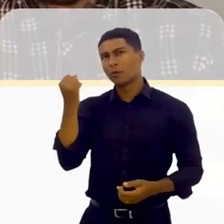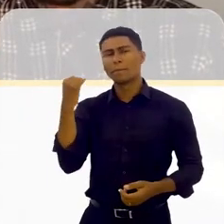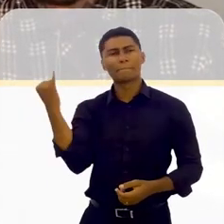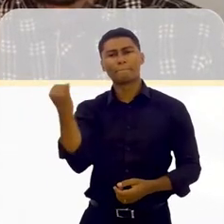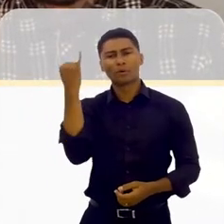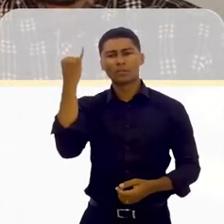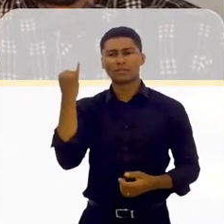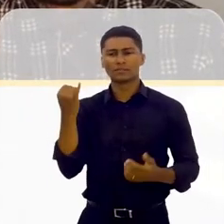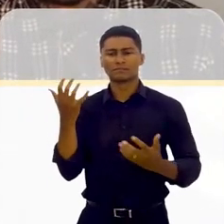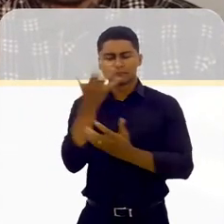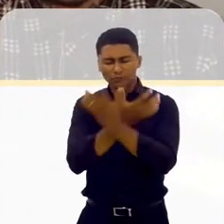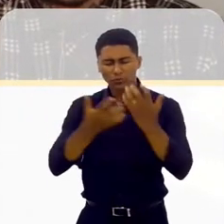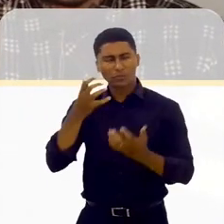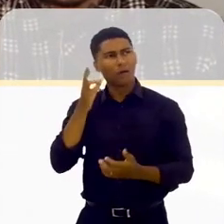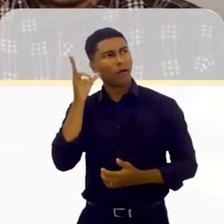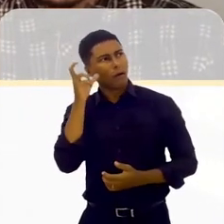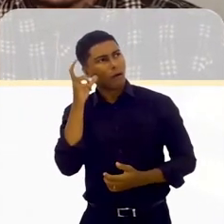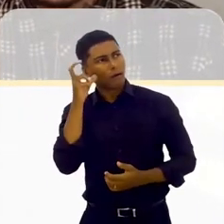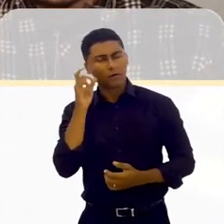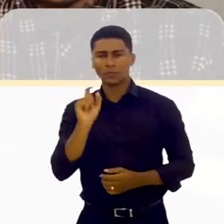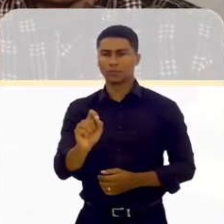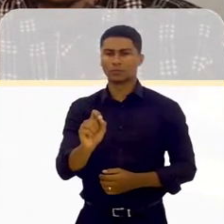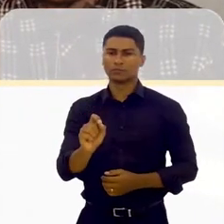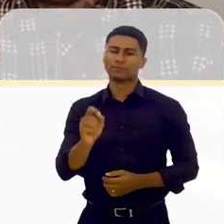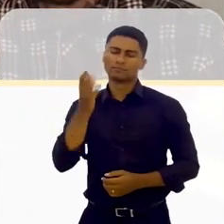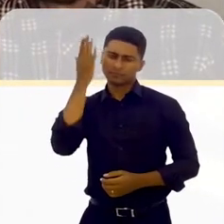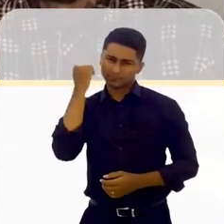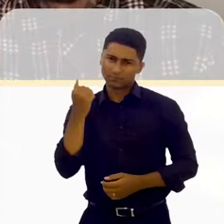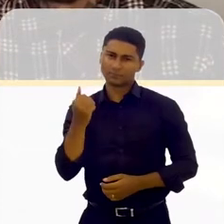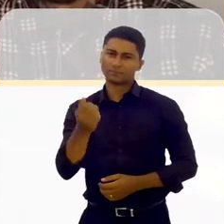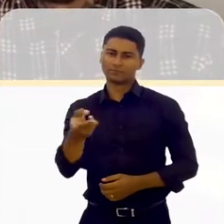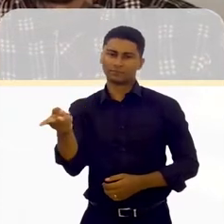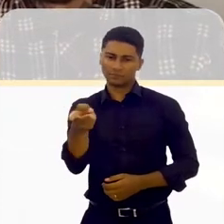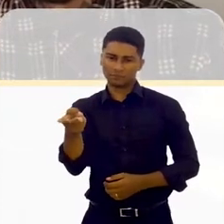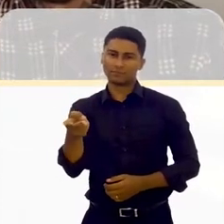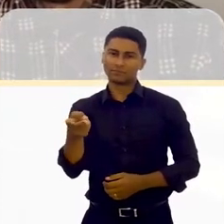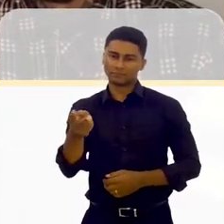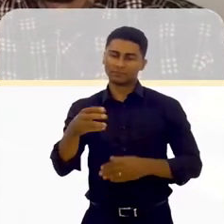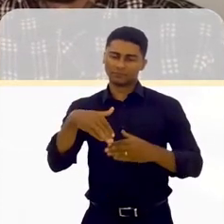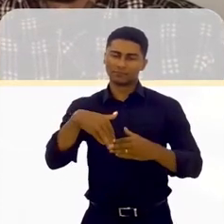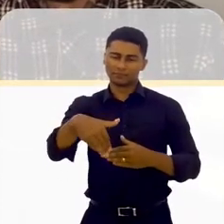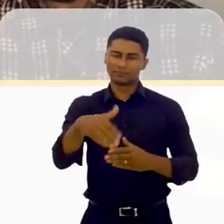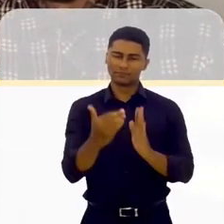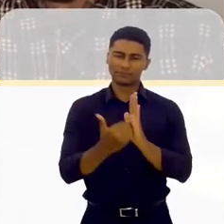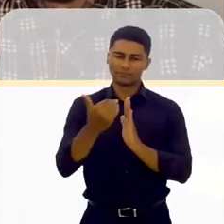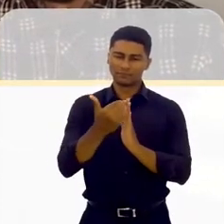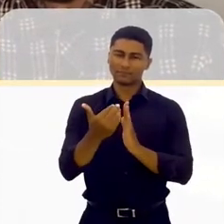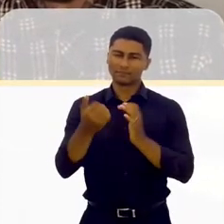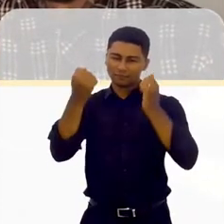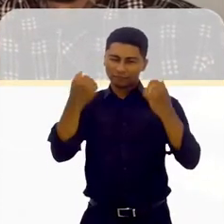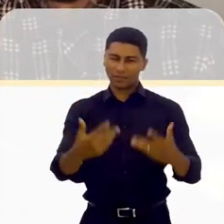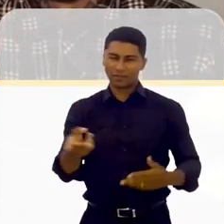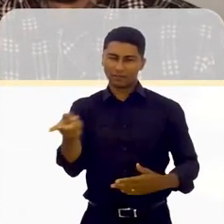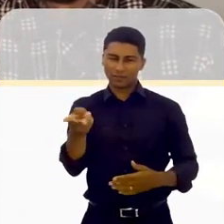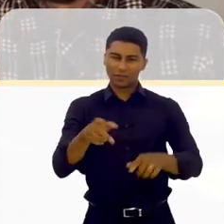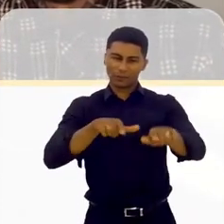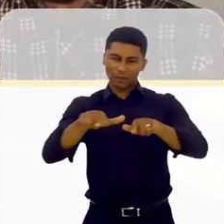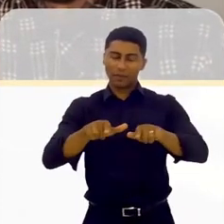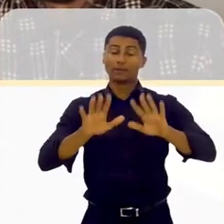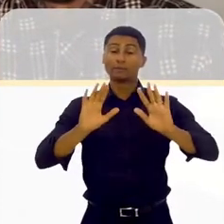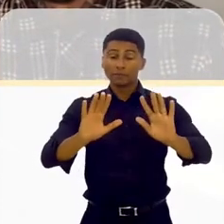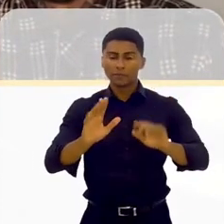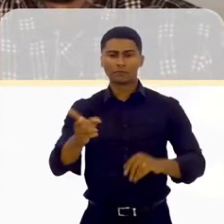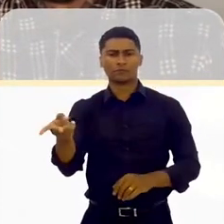que que vocês acham que, além da carreira, é claro que a gente vai falar muito disso durante a nossa entrevista, mas